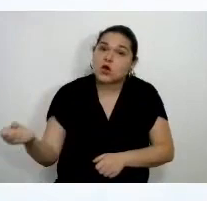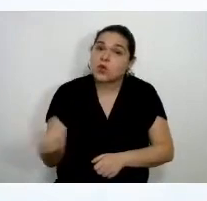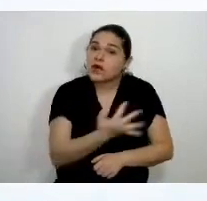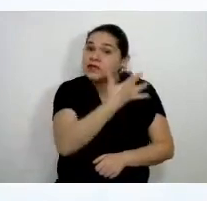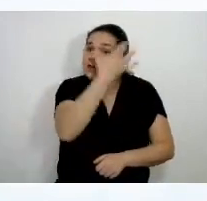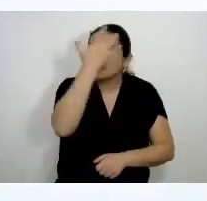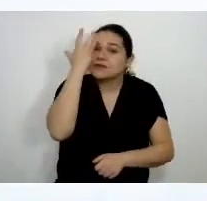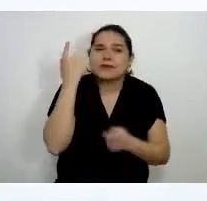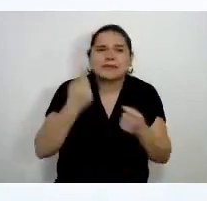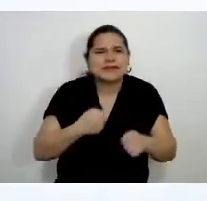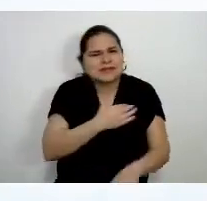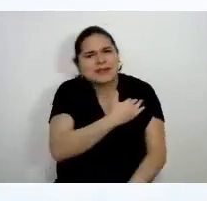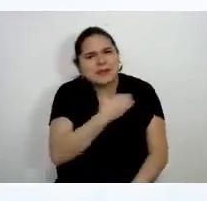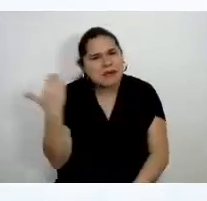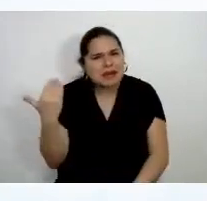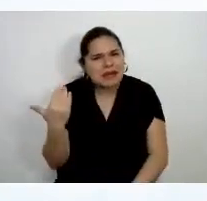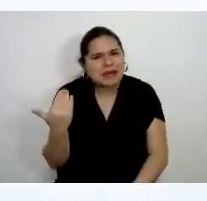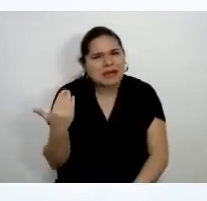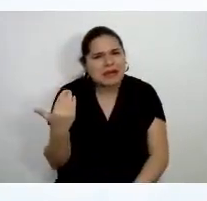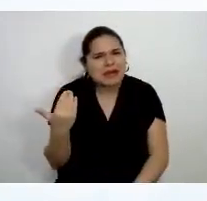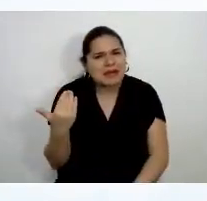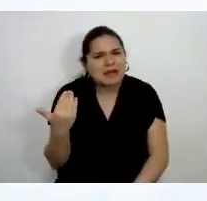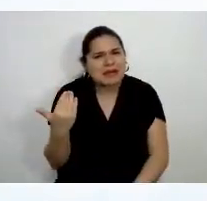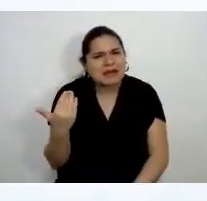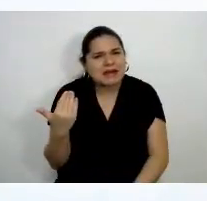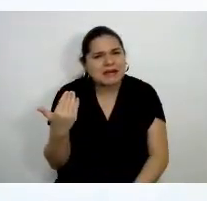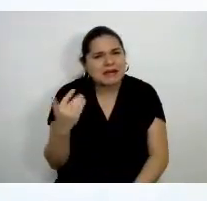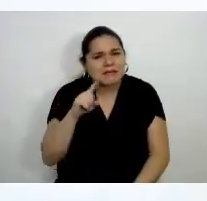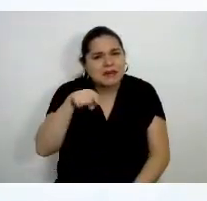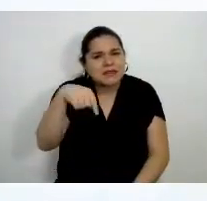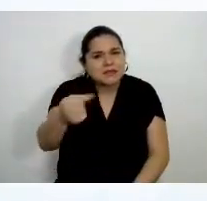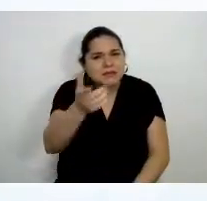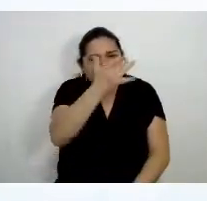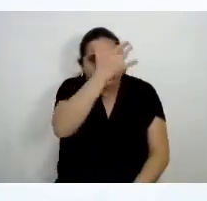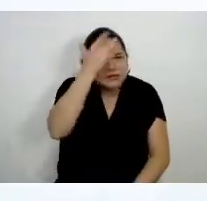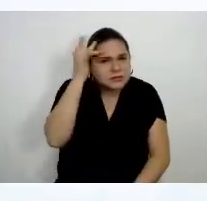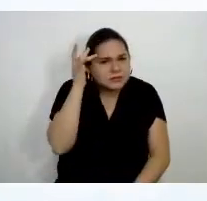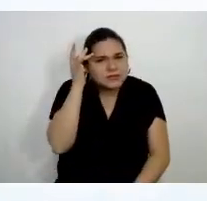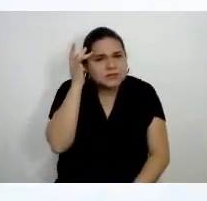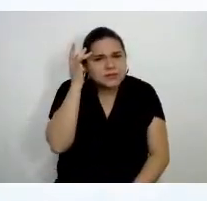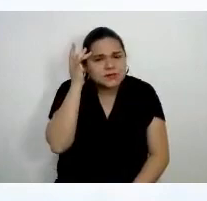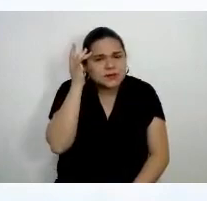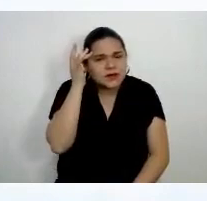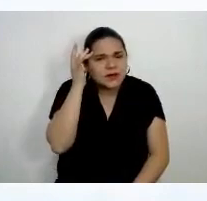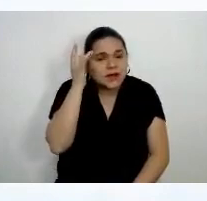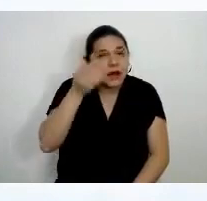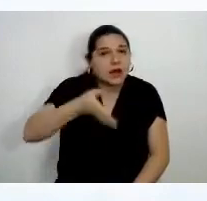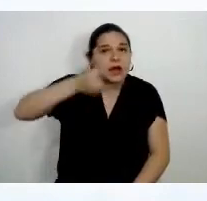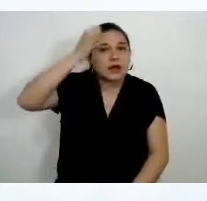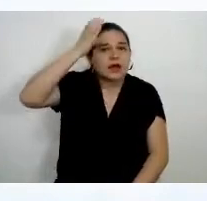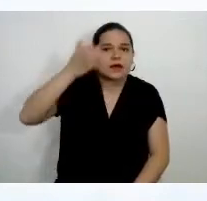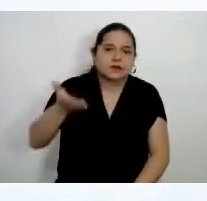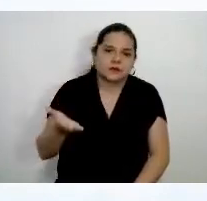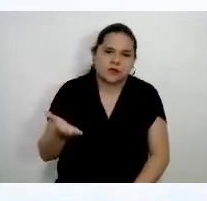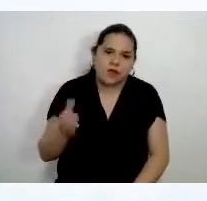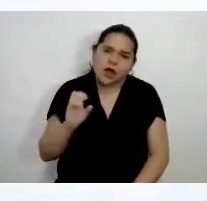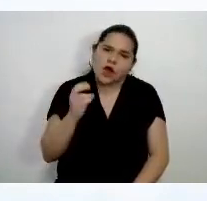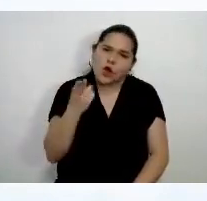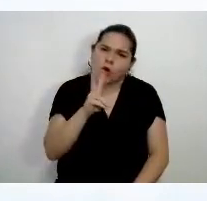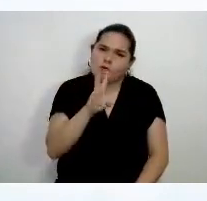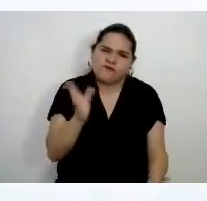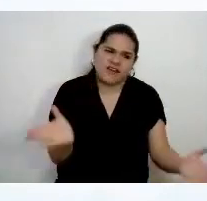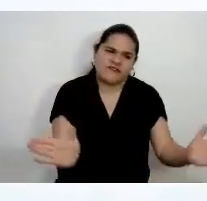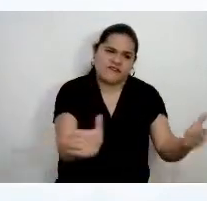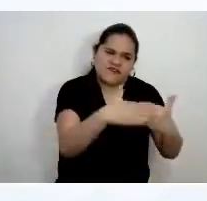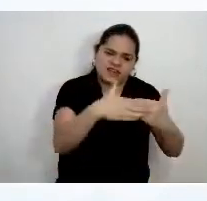vão precisar padecer para que as pessoas percebam, né? Ou então os governos vão ter que decretar lockdown, como já estão fazendo